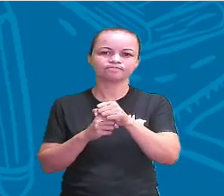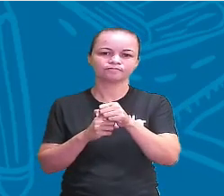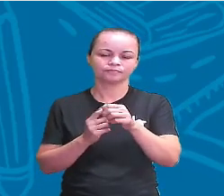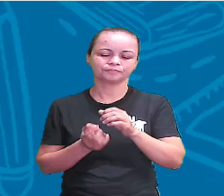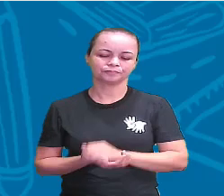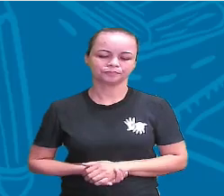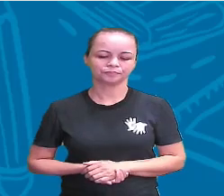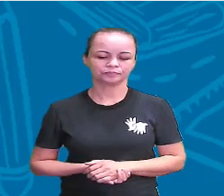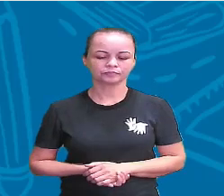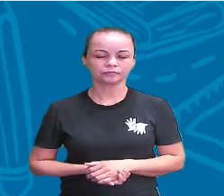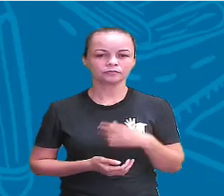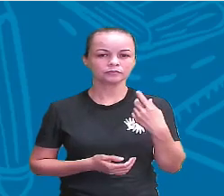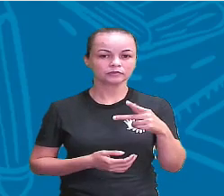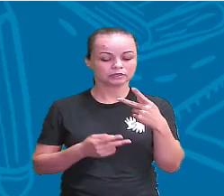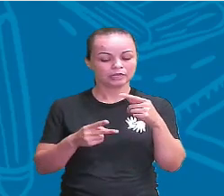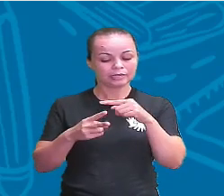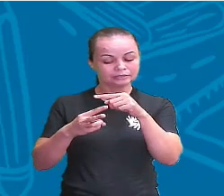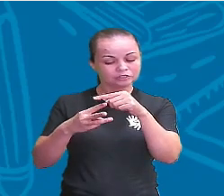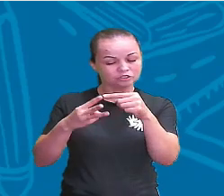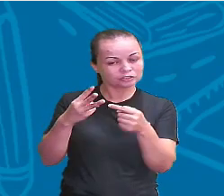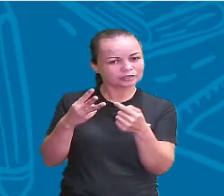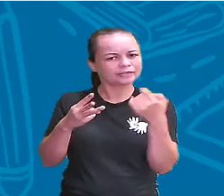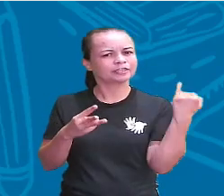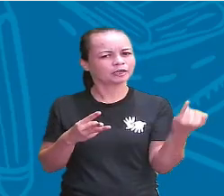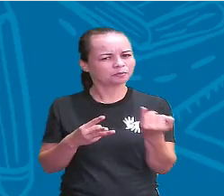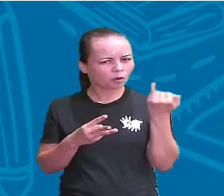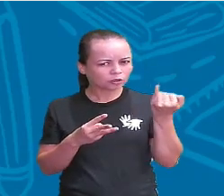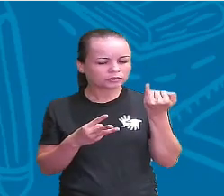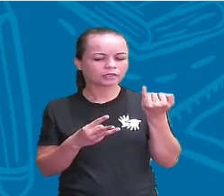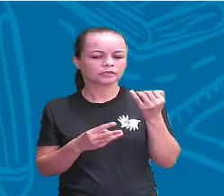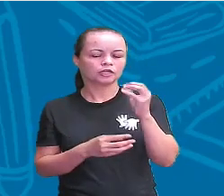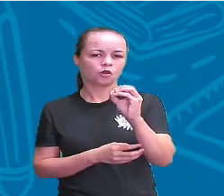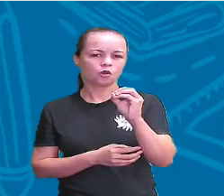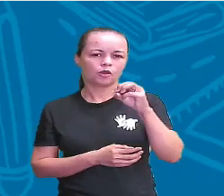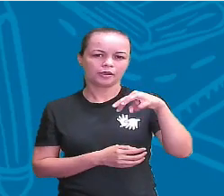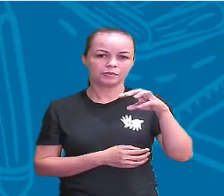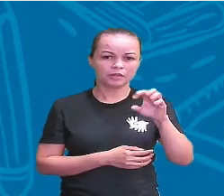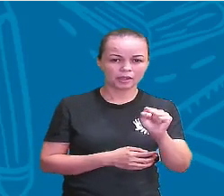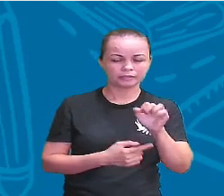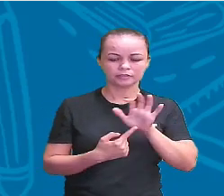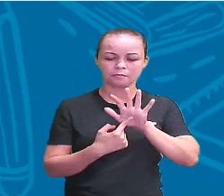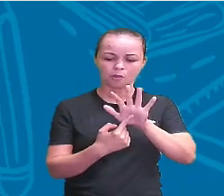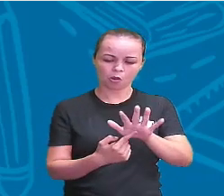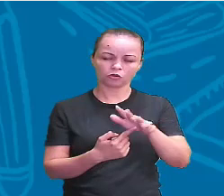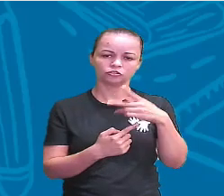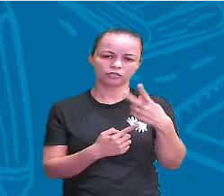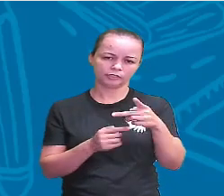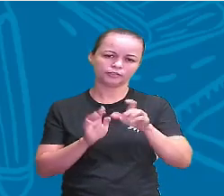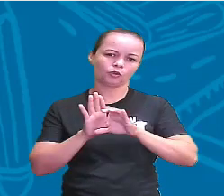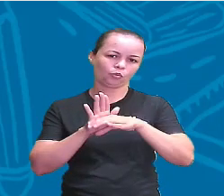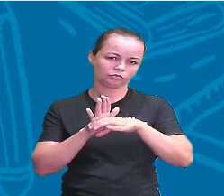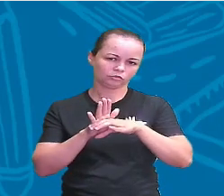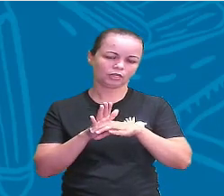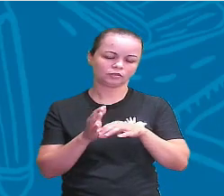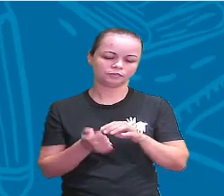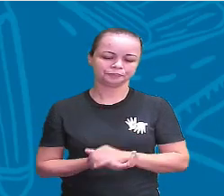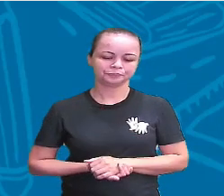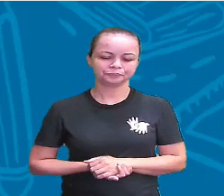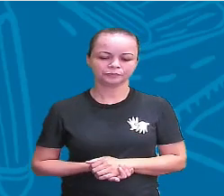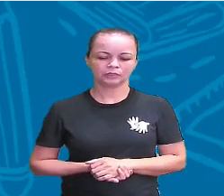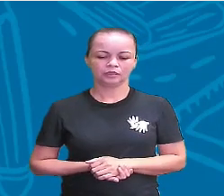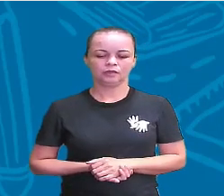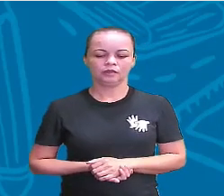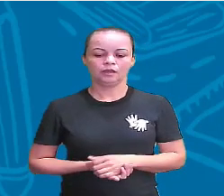tá certo? Isso daí é muito importante e a Organização Mundial da Saúde traz bem aí esse conceito. Existem